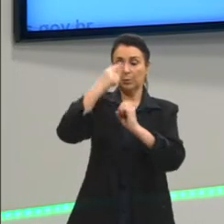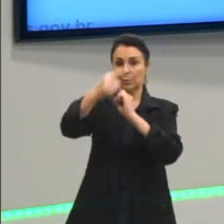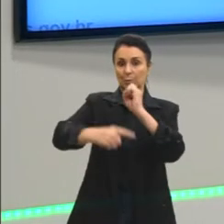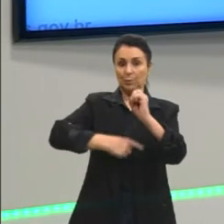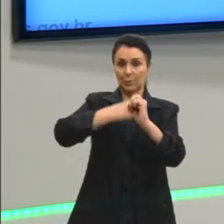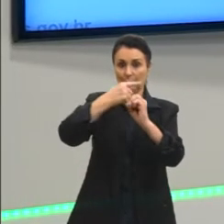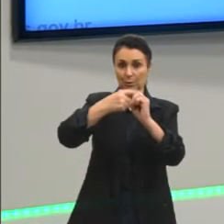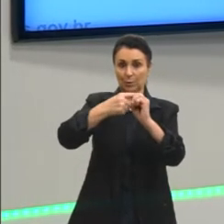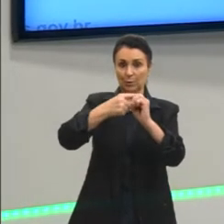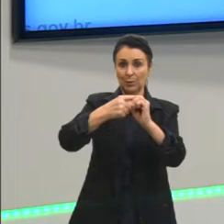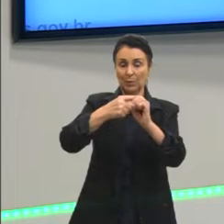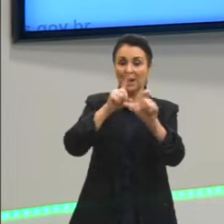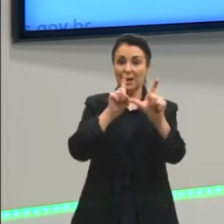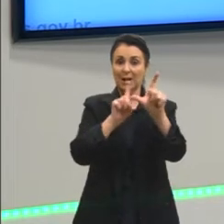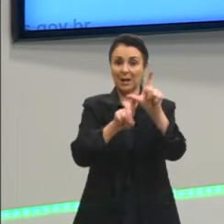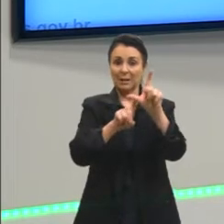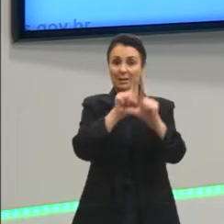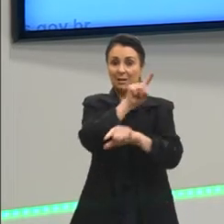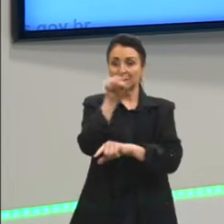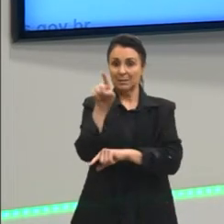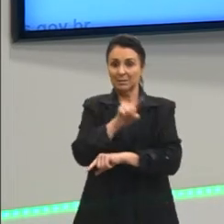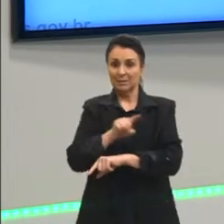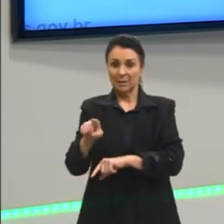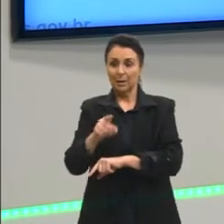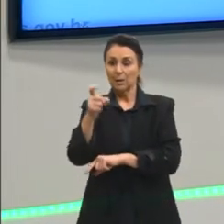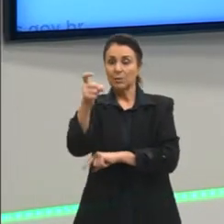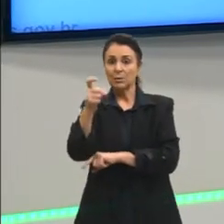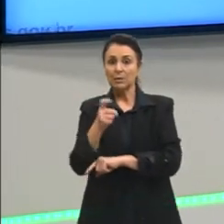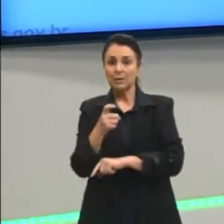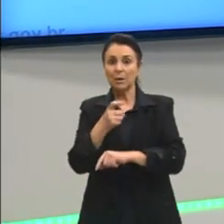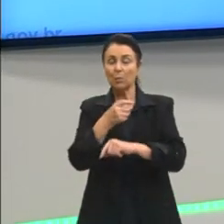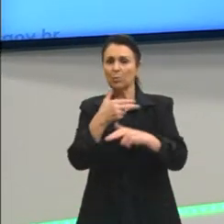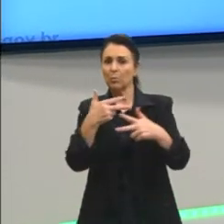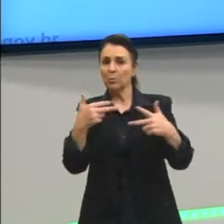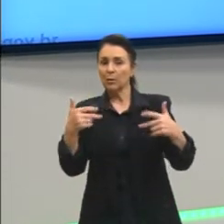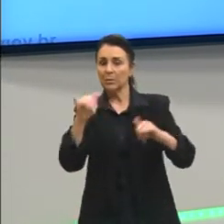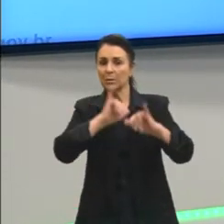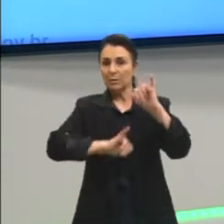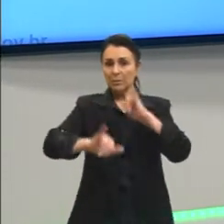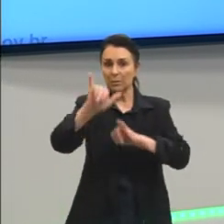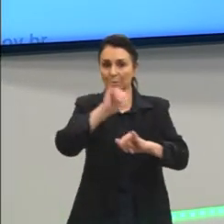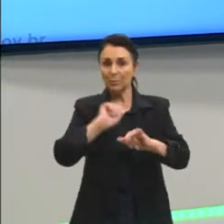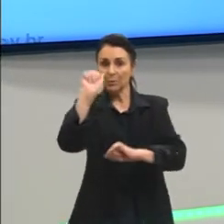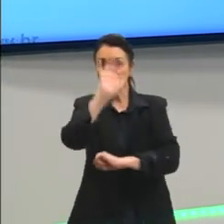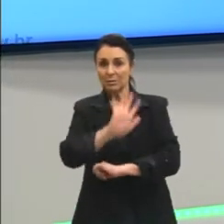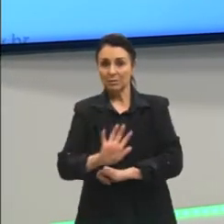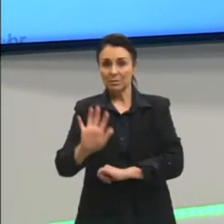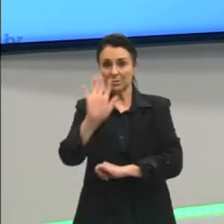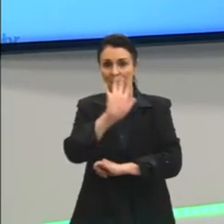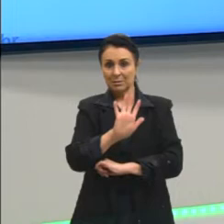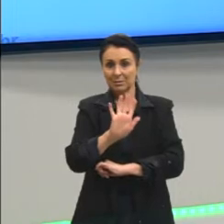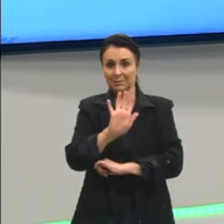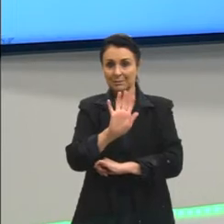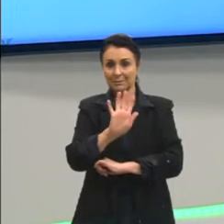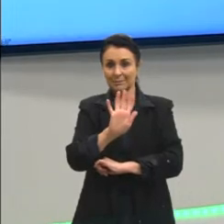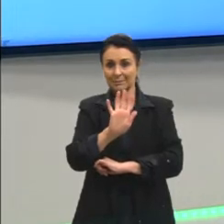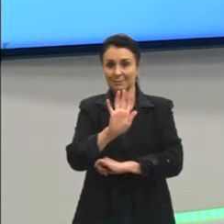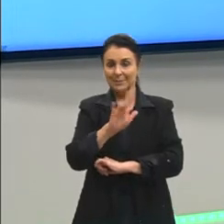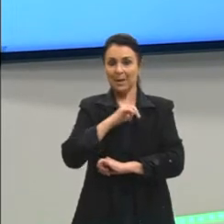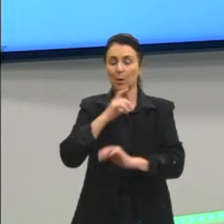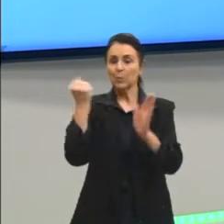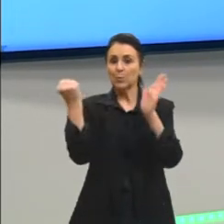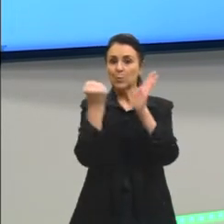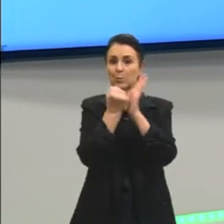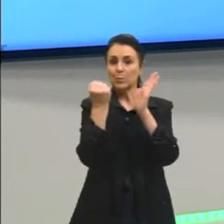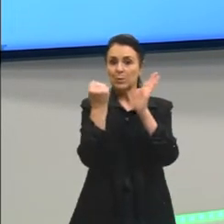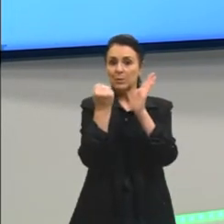Z esse x aqui é um elemento químico genérico Oi tá Seria